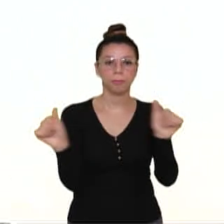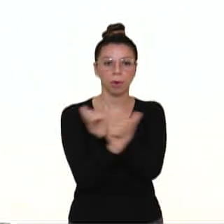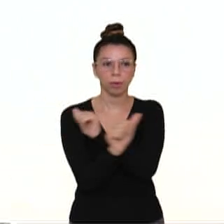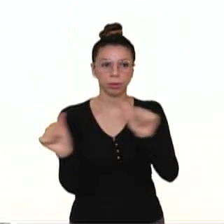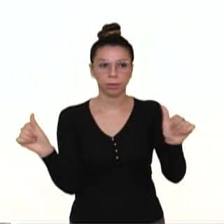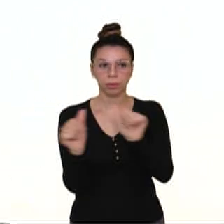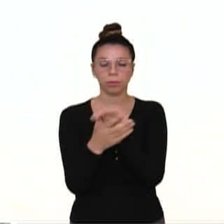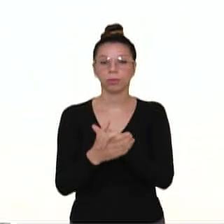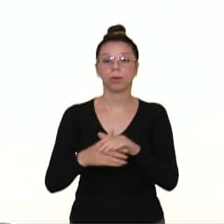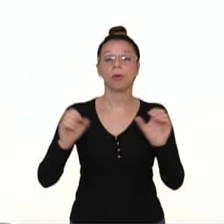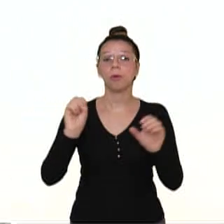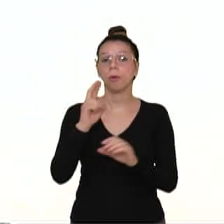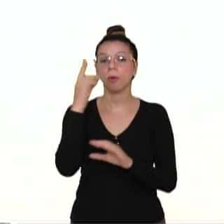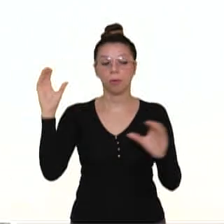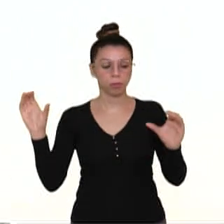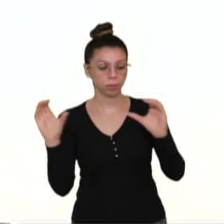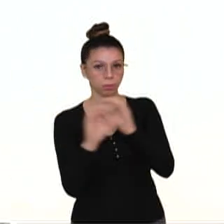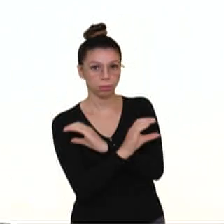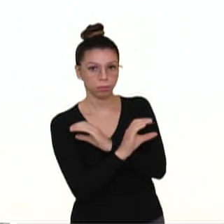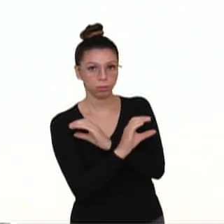letra D, conclusiva.